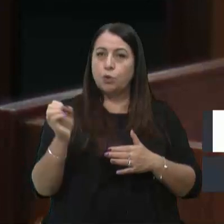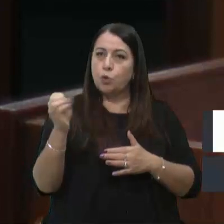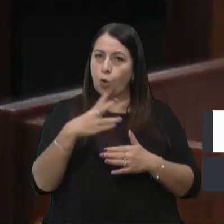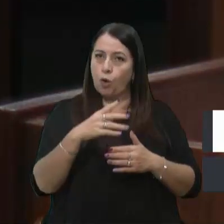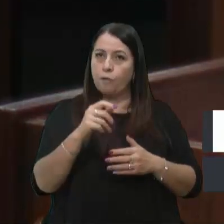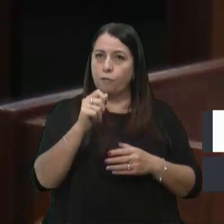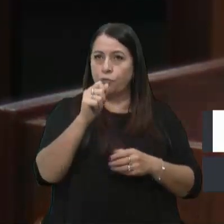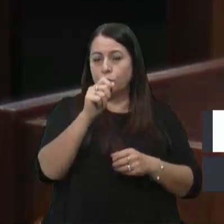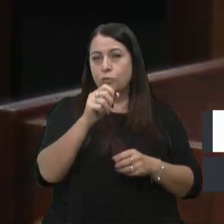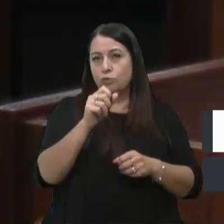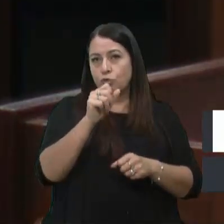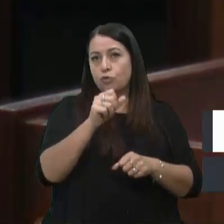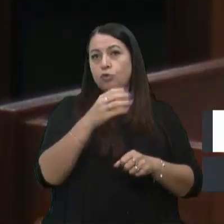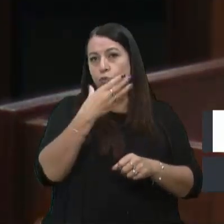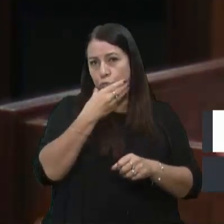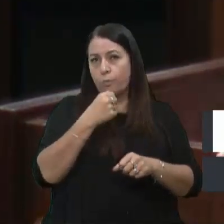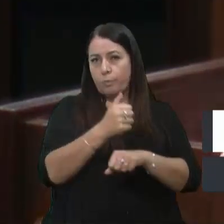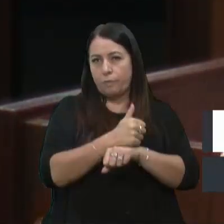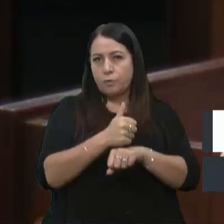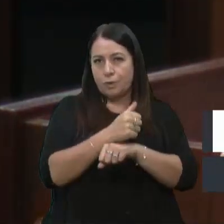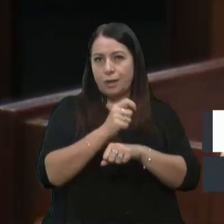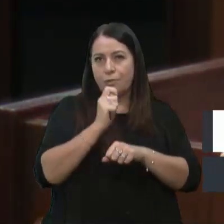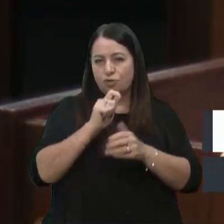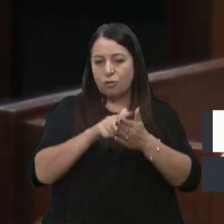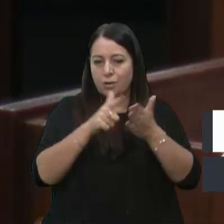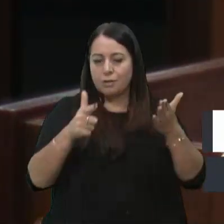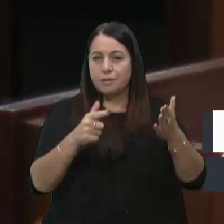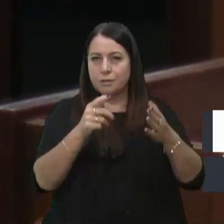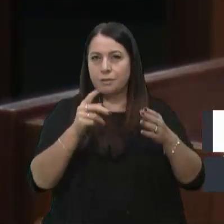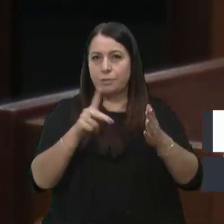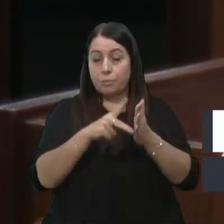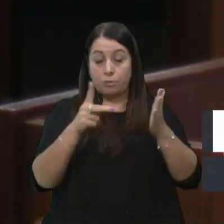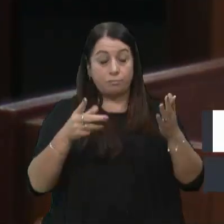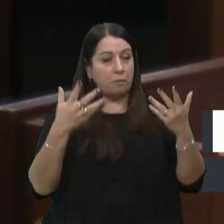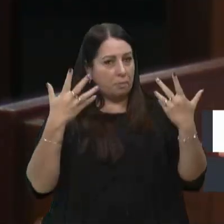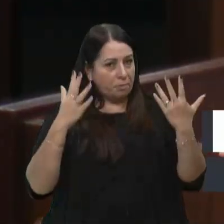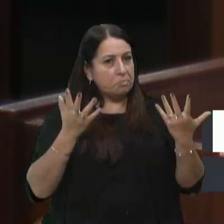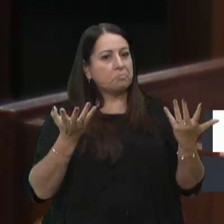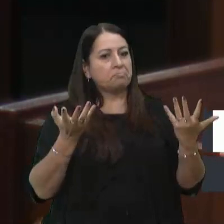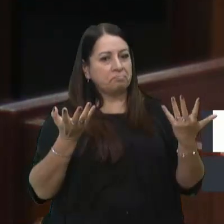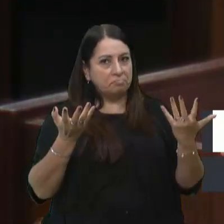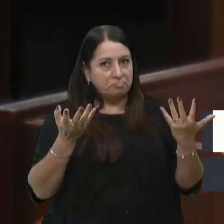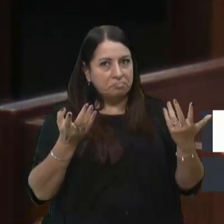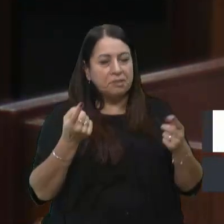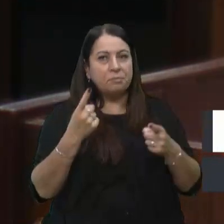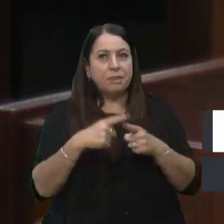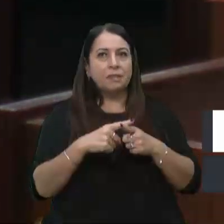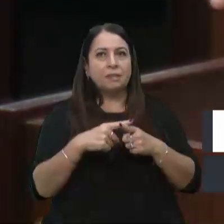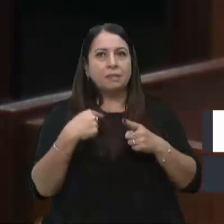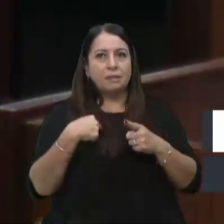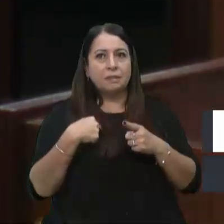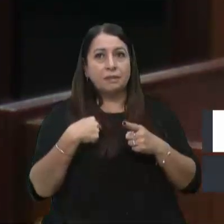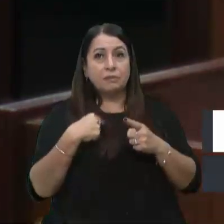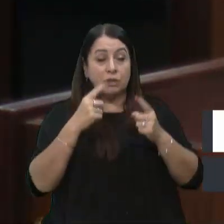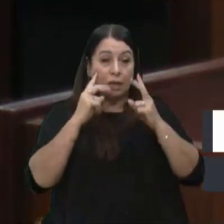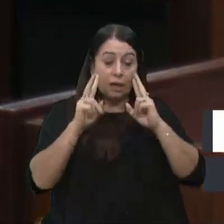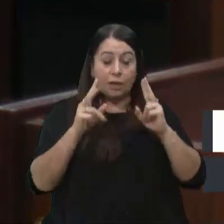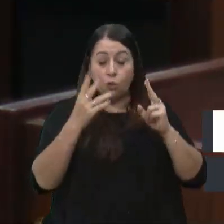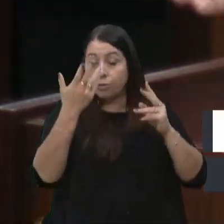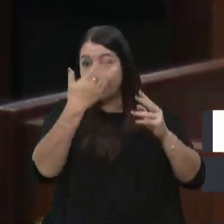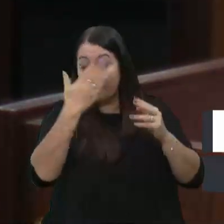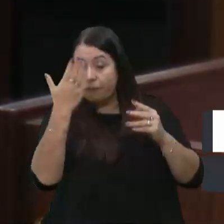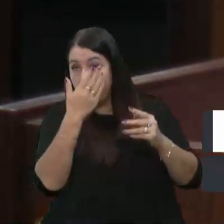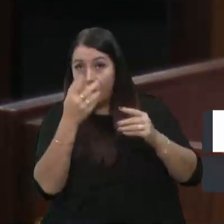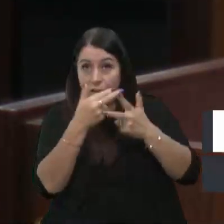novos Jornalistas do Pioneiros olha estão de parabéns porque a gente fica aqui às vezes miopia né que a gente não